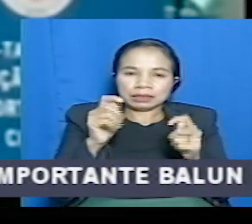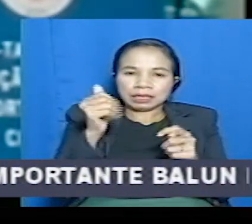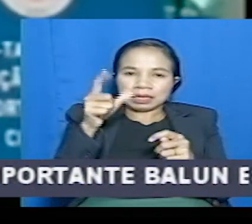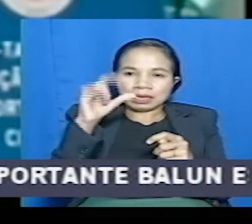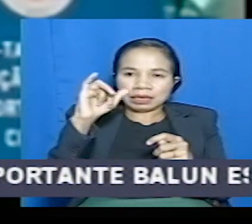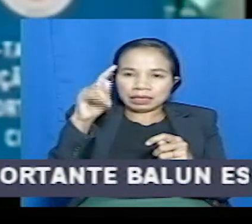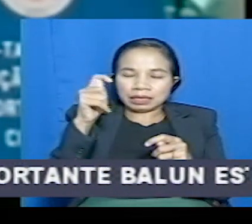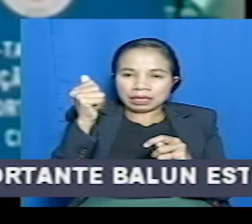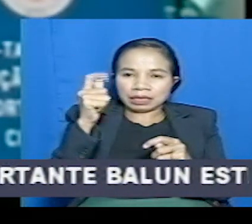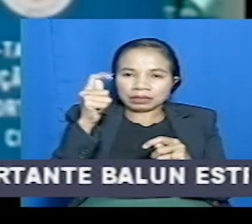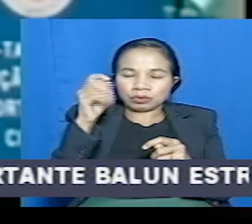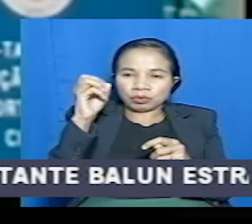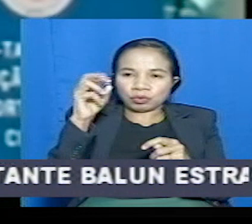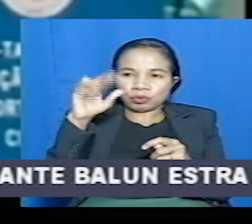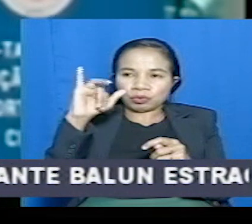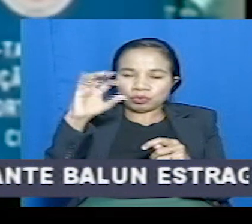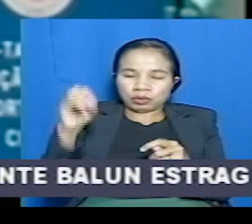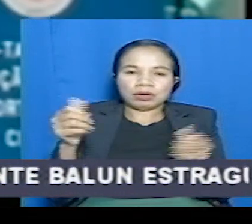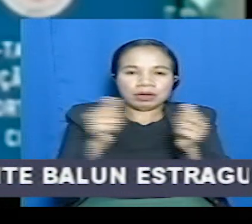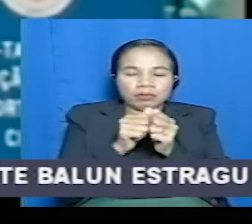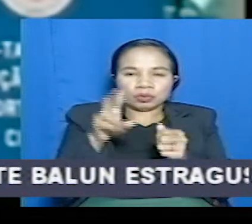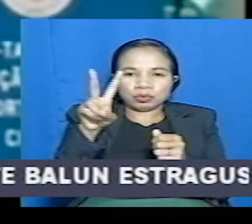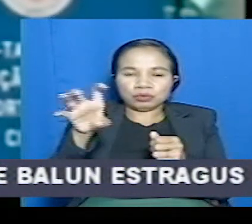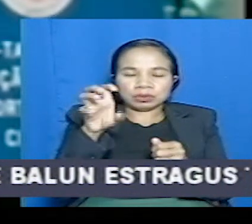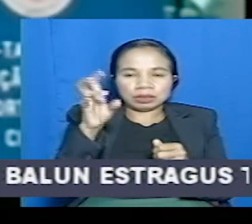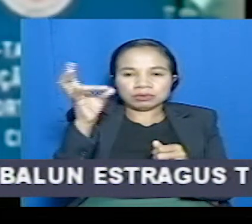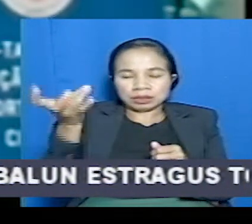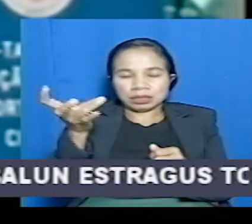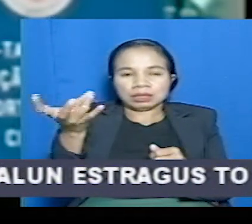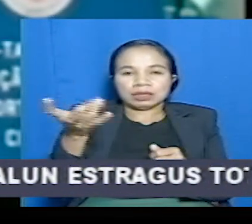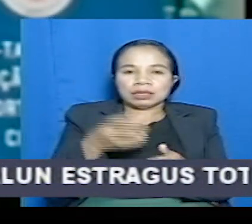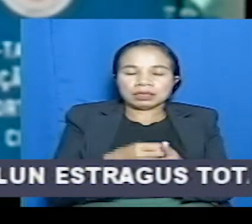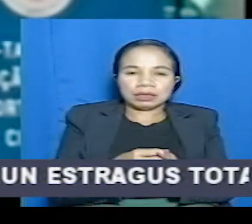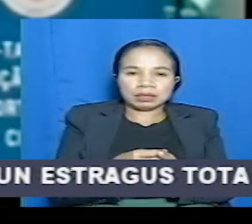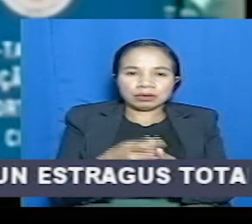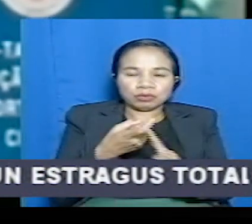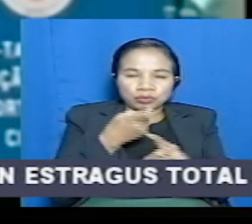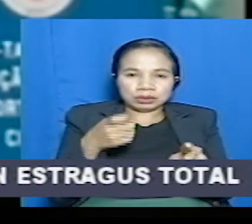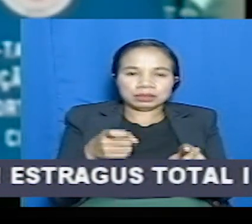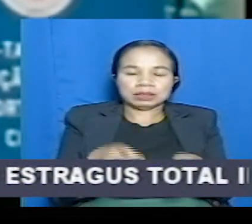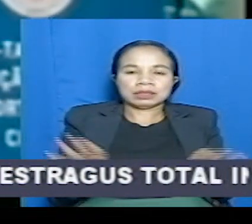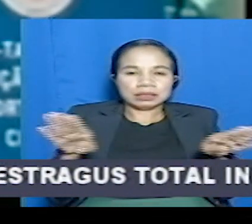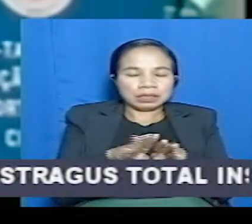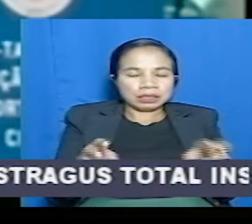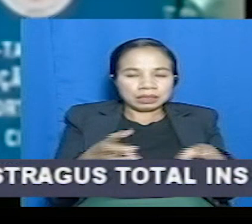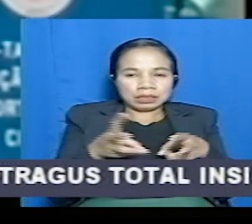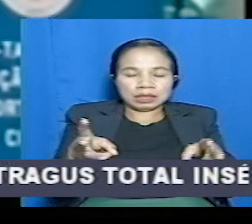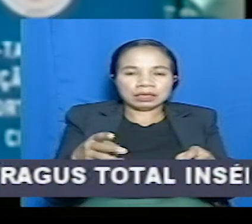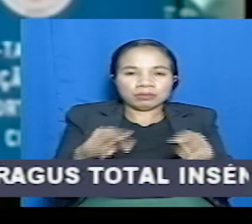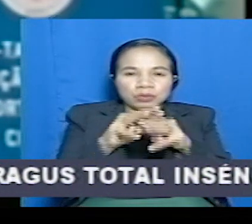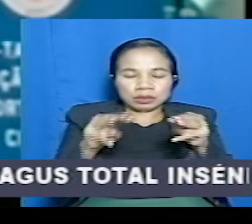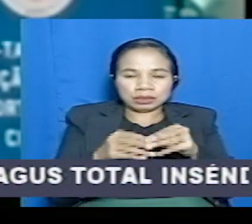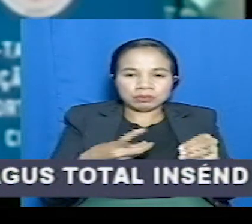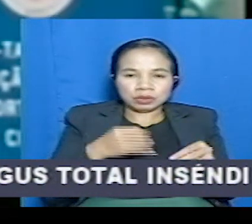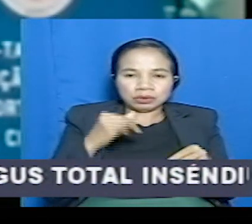com random screening e 270 amostras, viagens a Rússia cerca sanitária no município